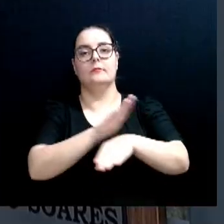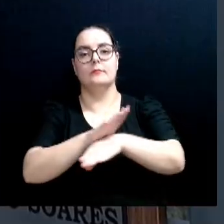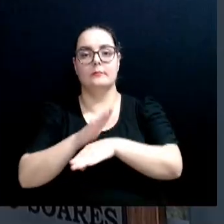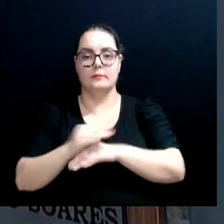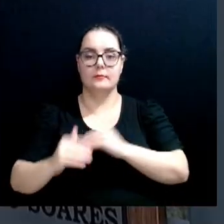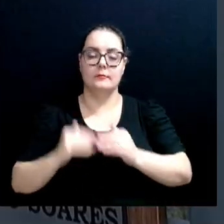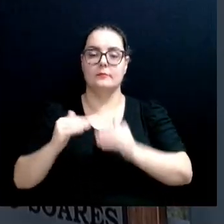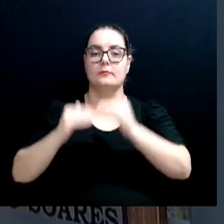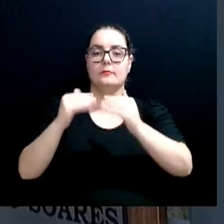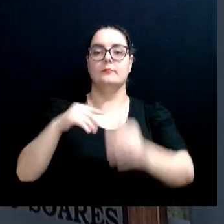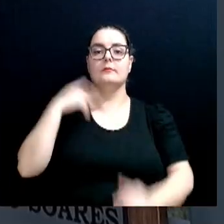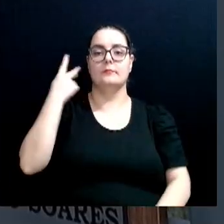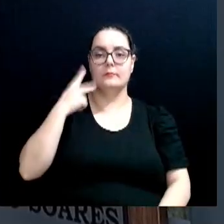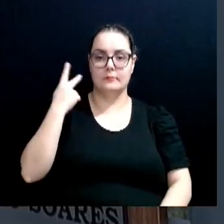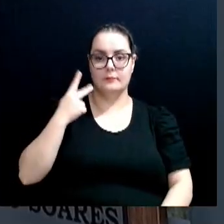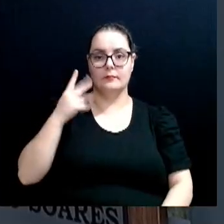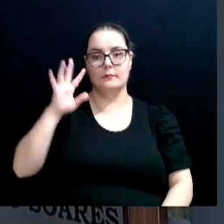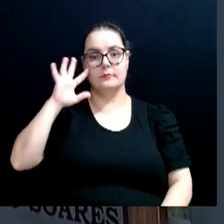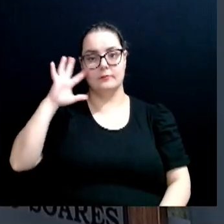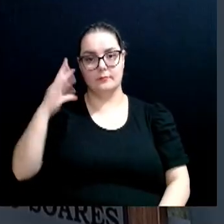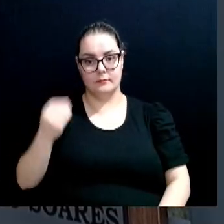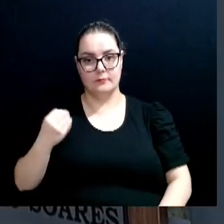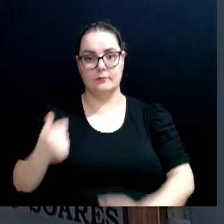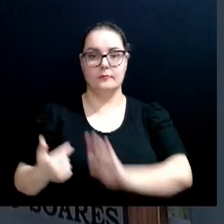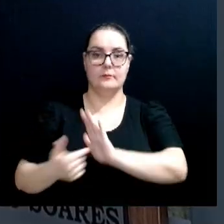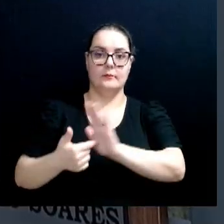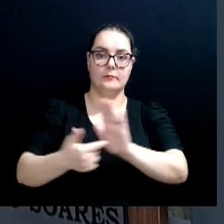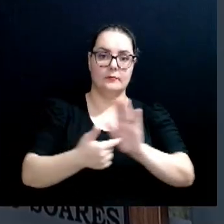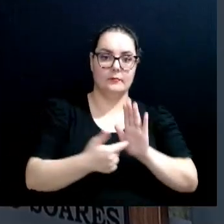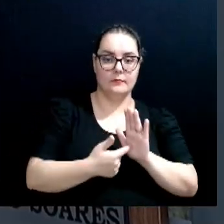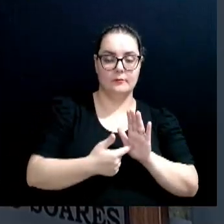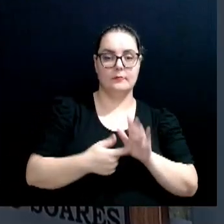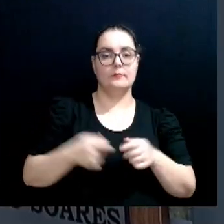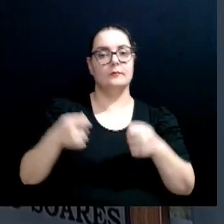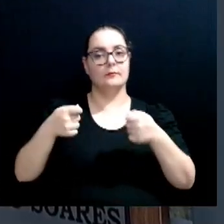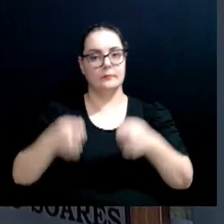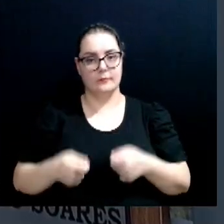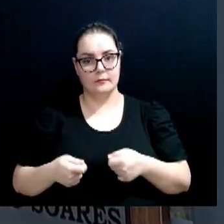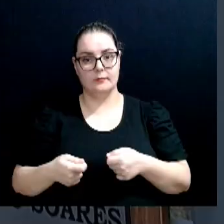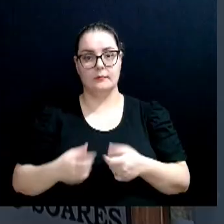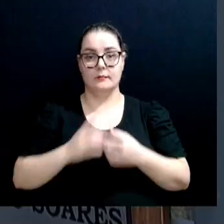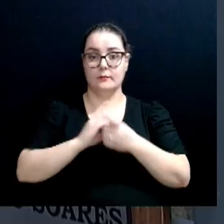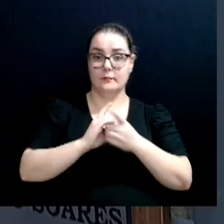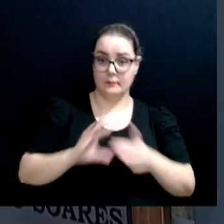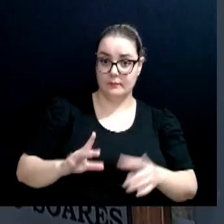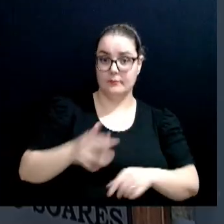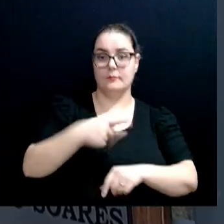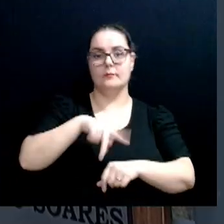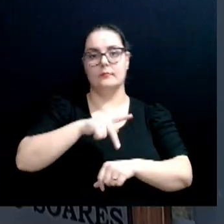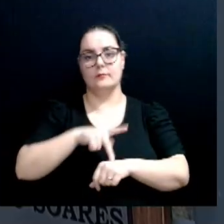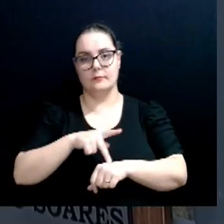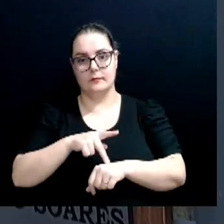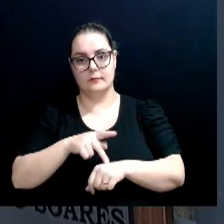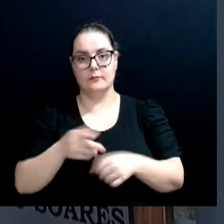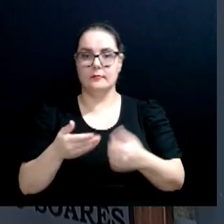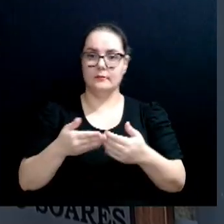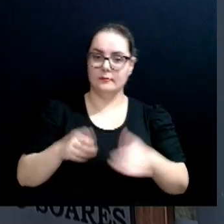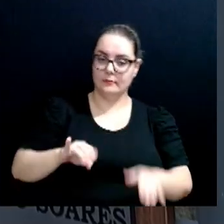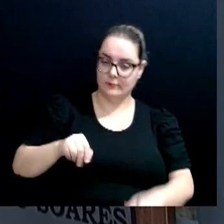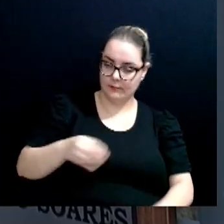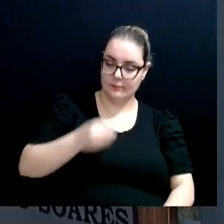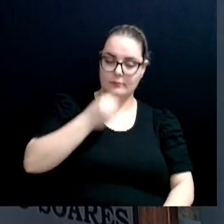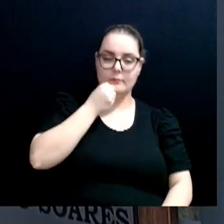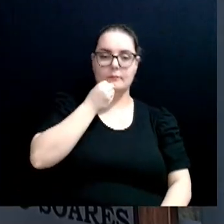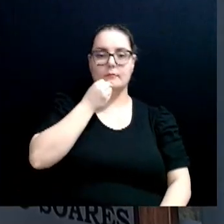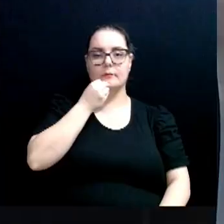política, mostrando como foi a consolidação da democracia no país e abrir portas para o exercício